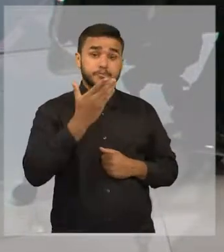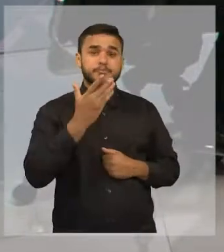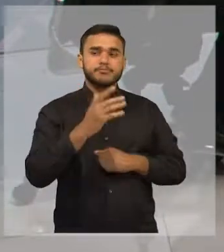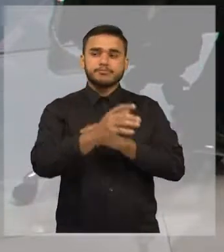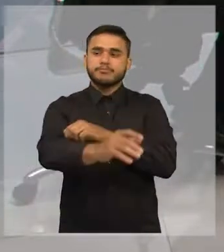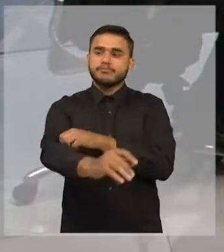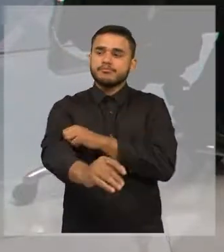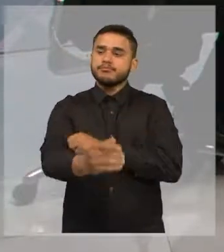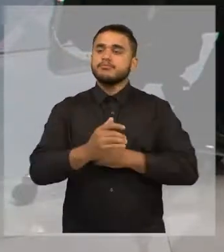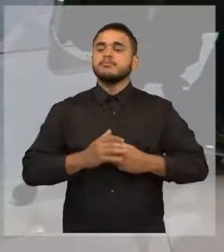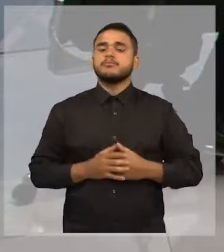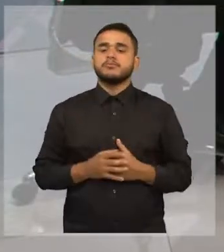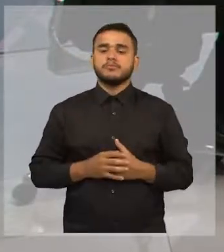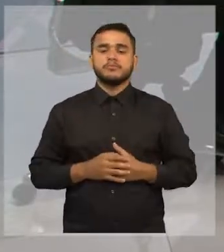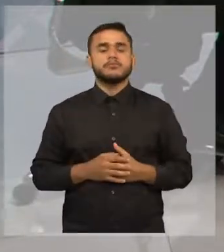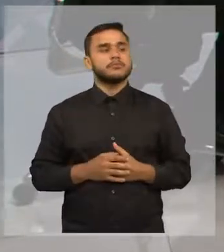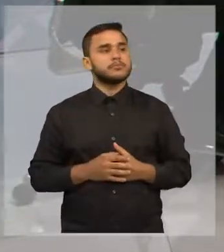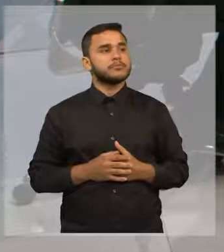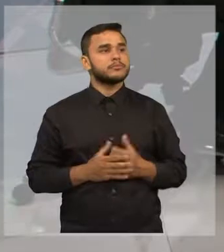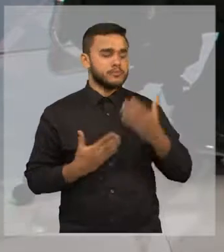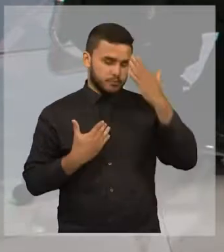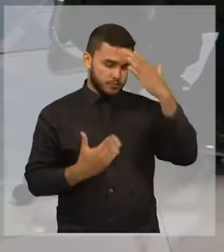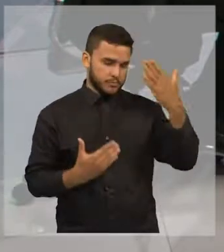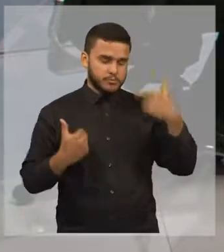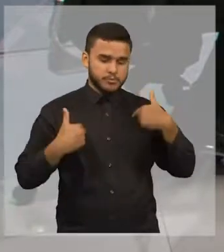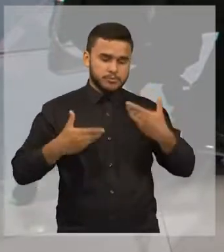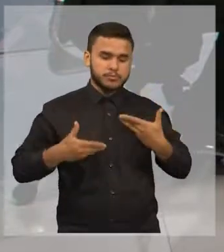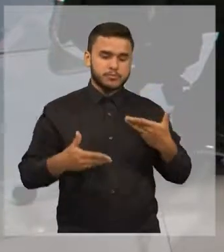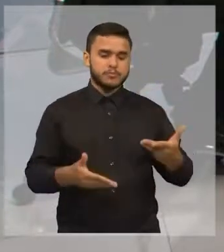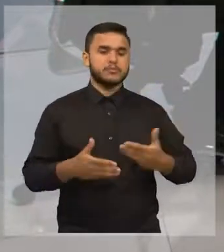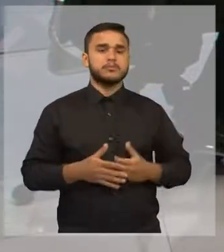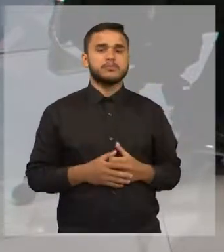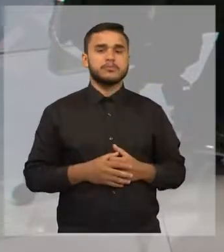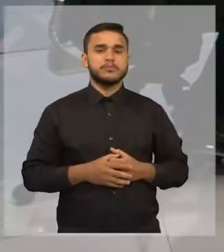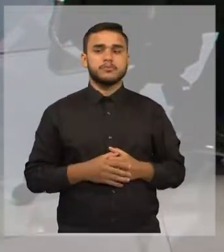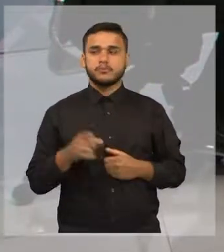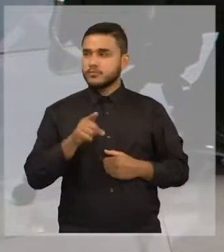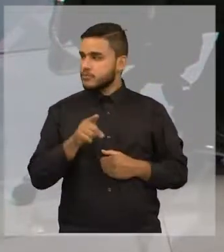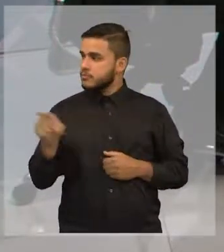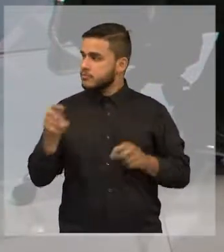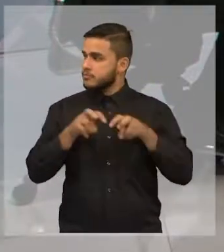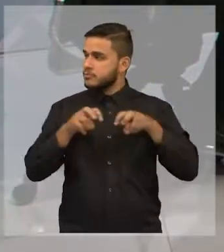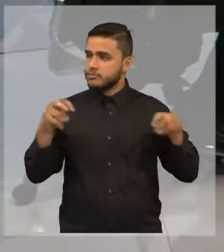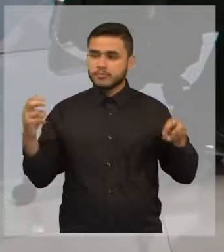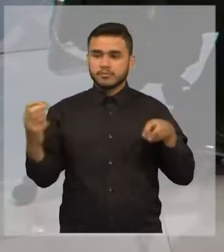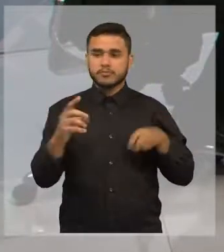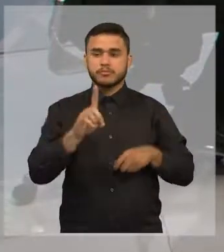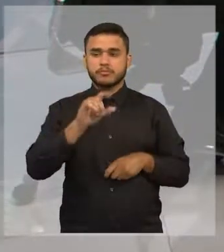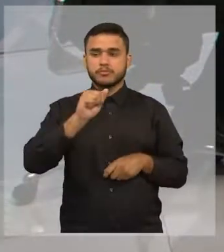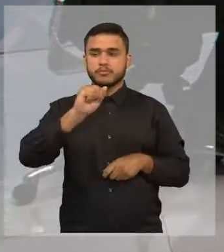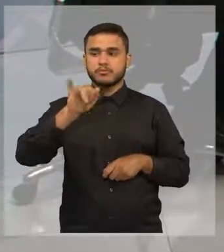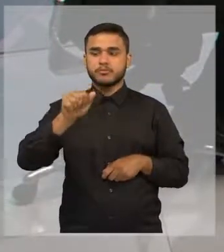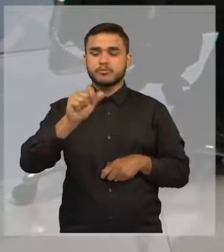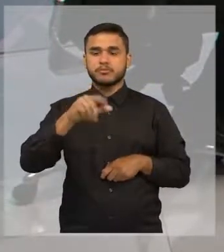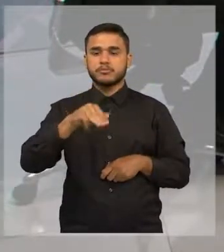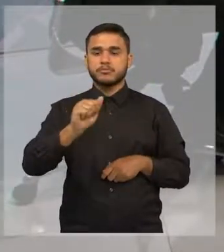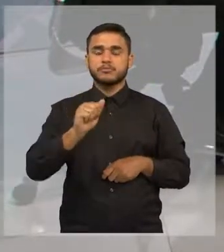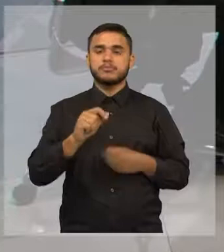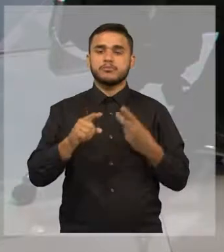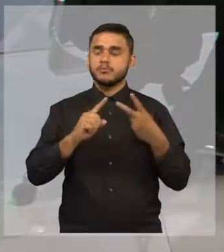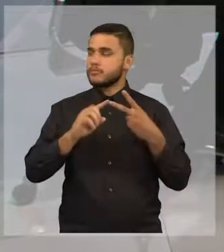Primeiro, eu agradecer aqui o convite, né, e contar com essa mesa aqui, com o Djalma,